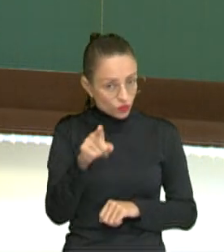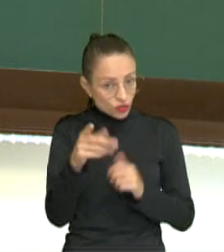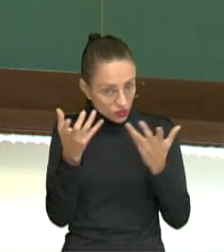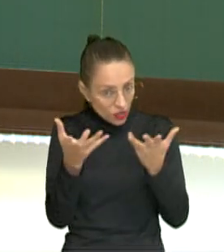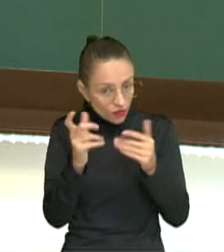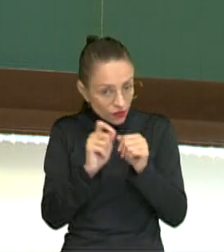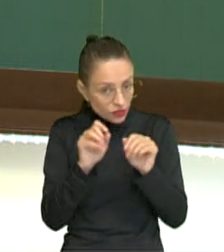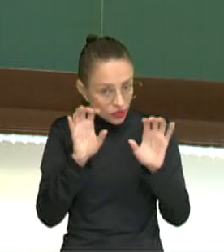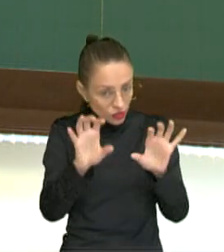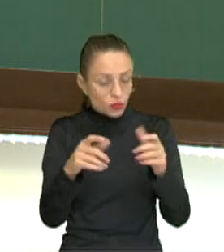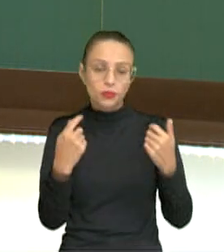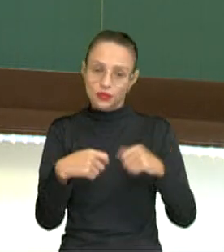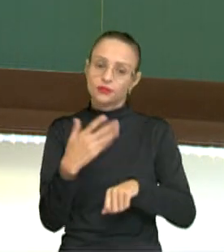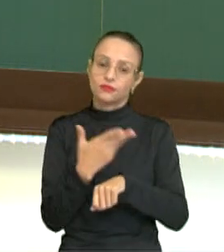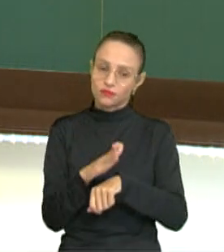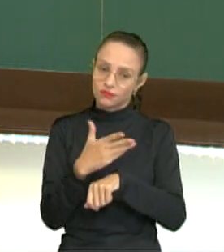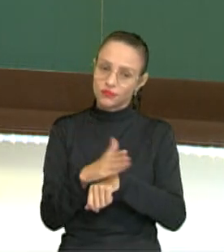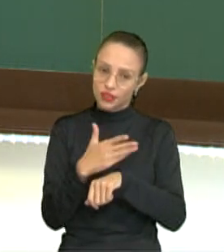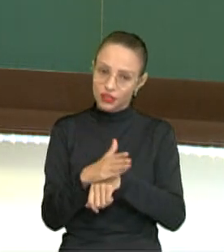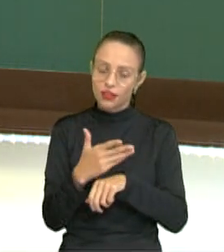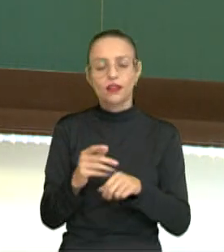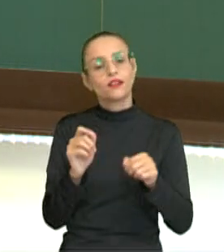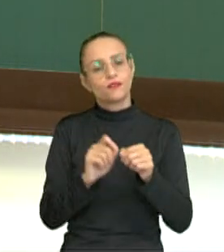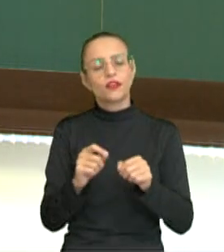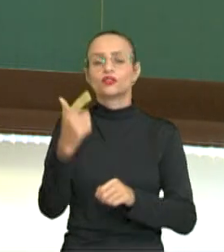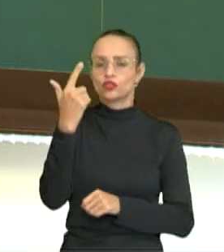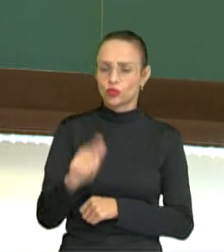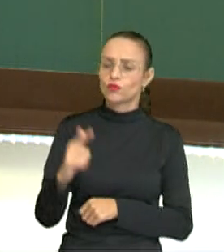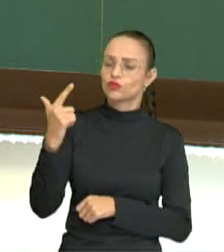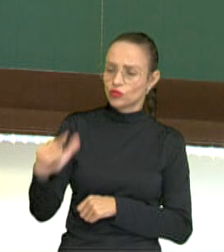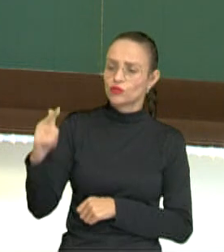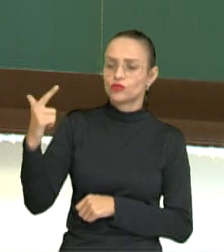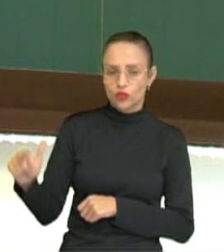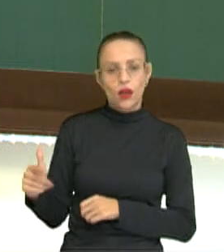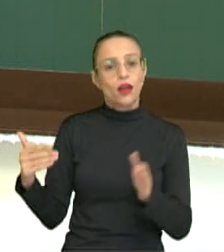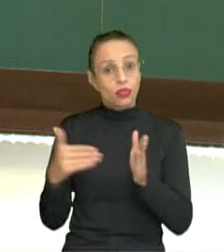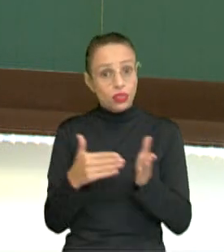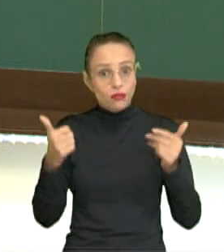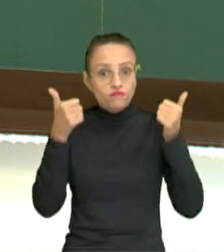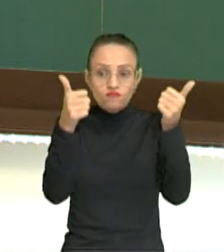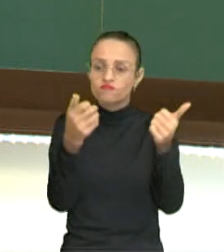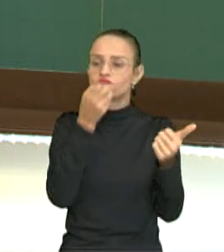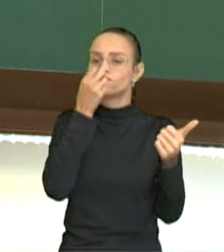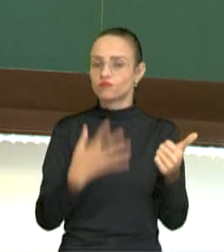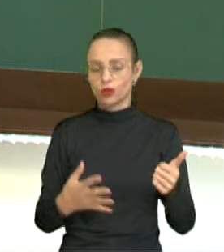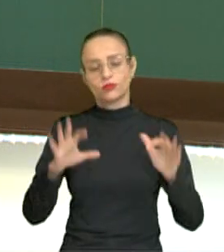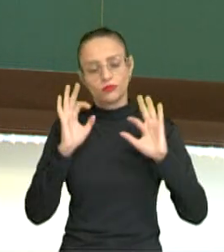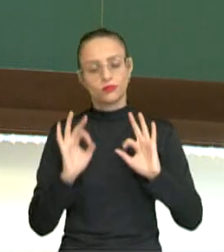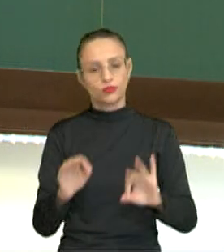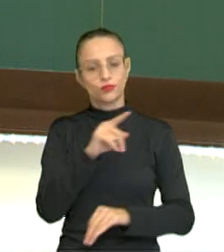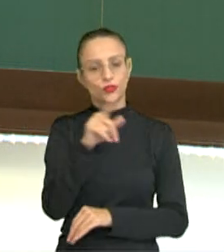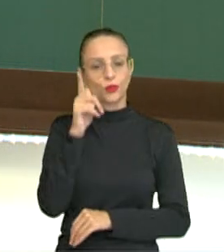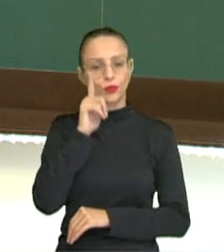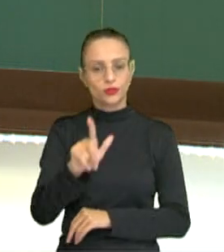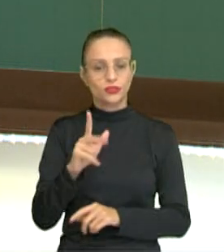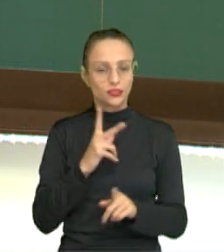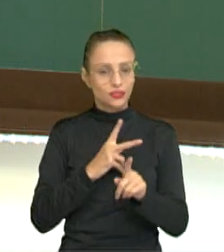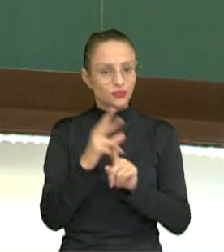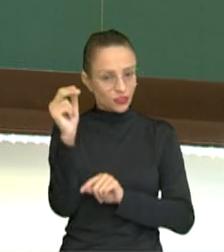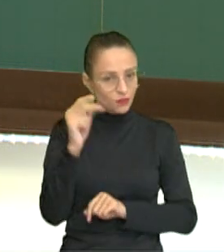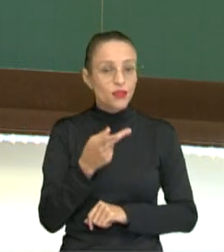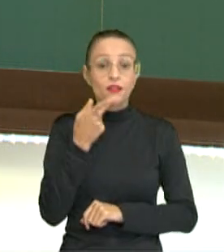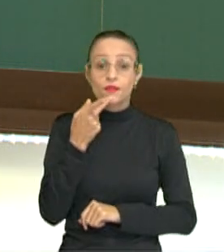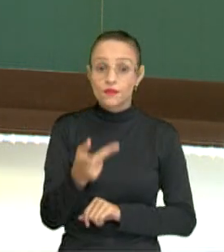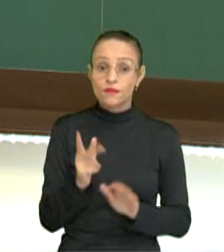fazer isso? Precisa treinar. Faça de novo, até ficar bom, que eu tenho certeza que você vai conseguir. Falar